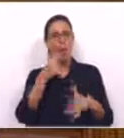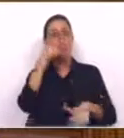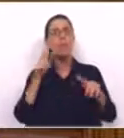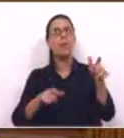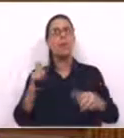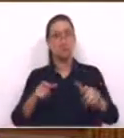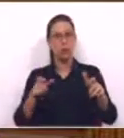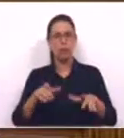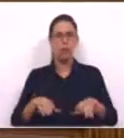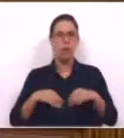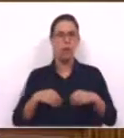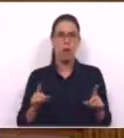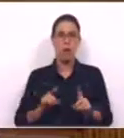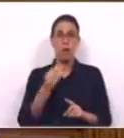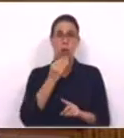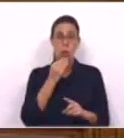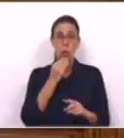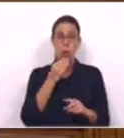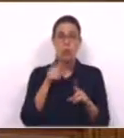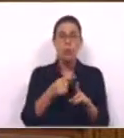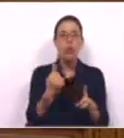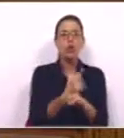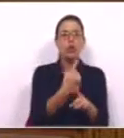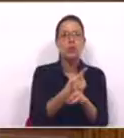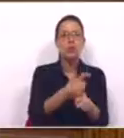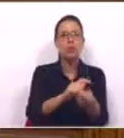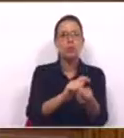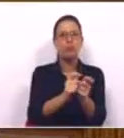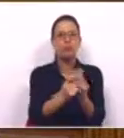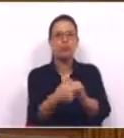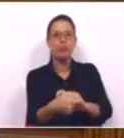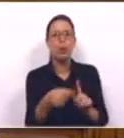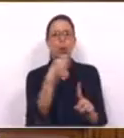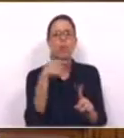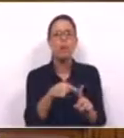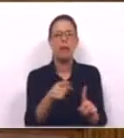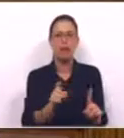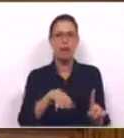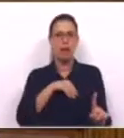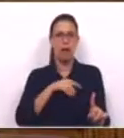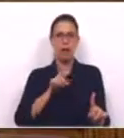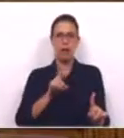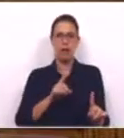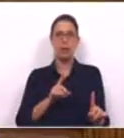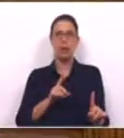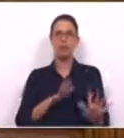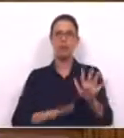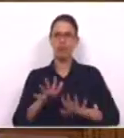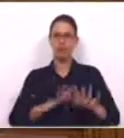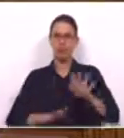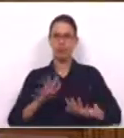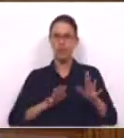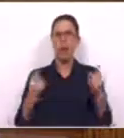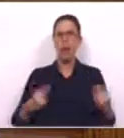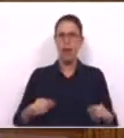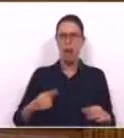consumidores não aceita o consumo de organismo geneticamente modificados e tem grandes reticências